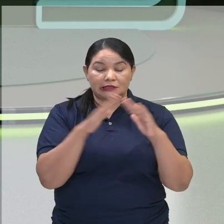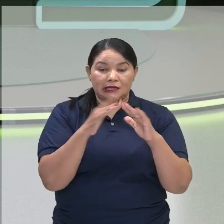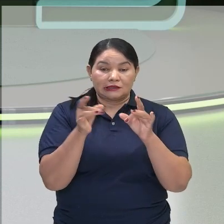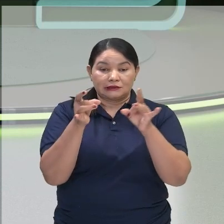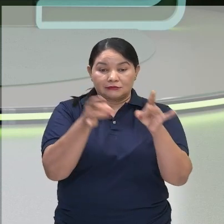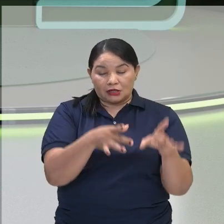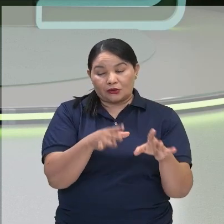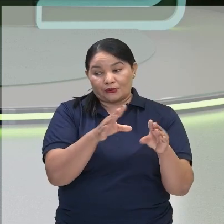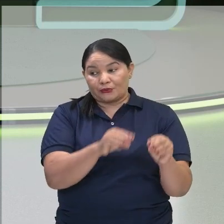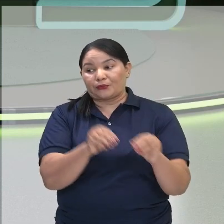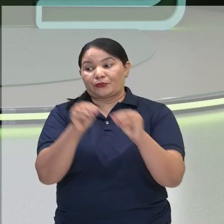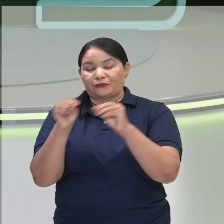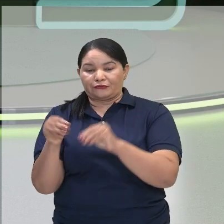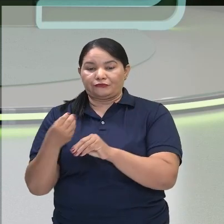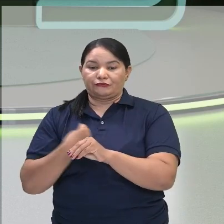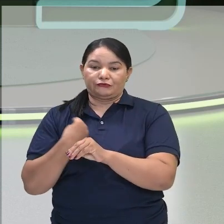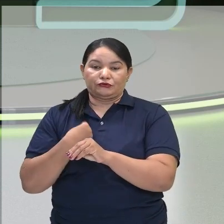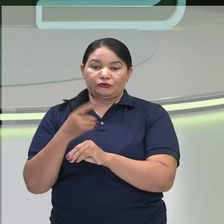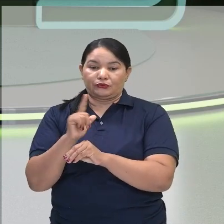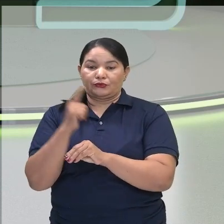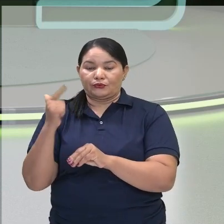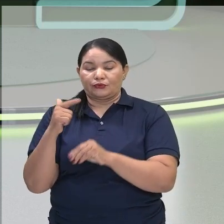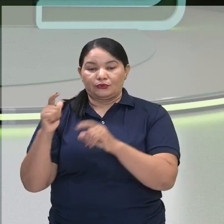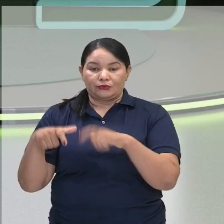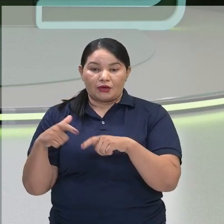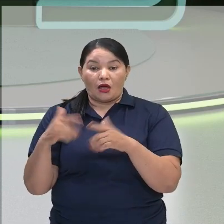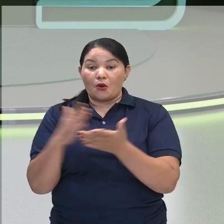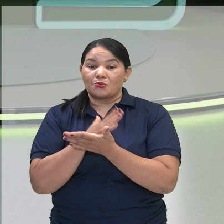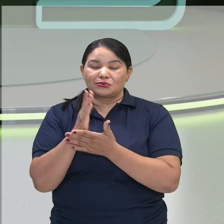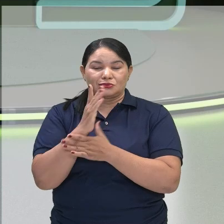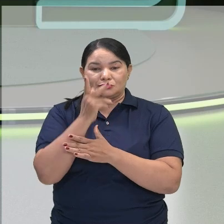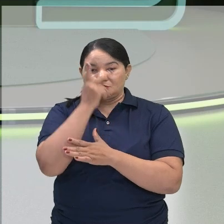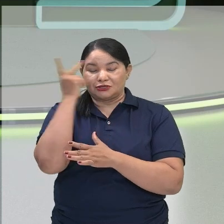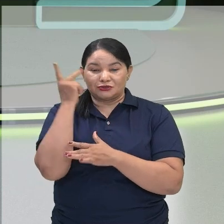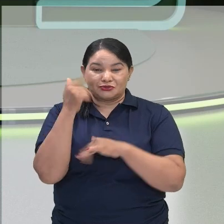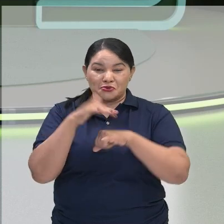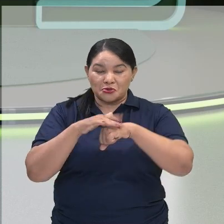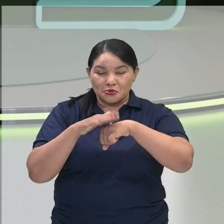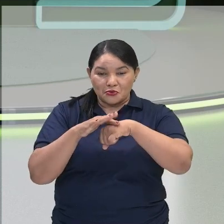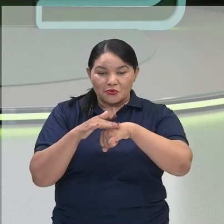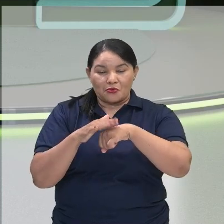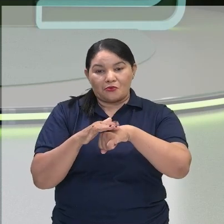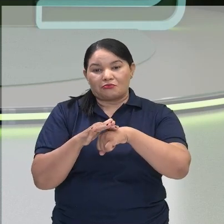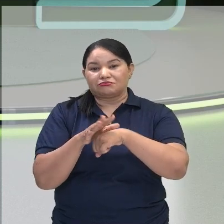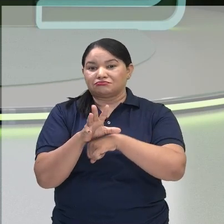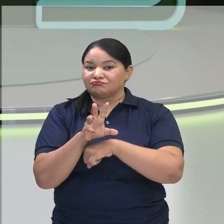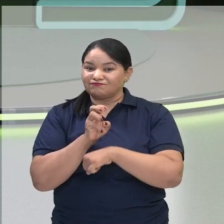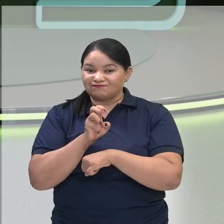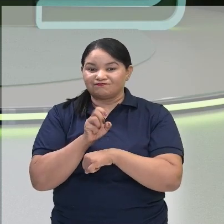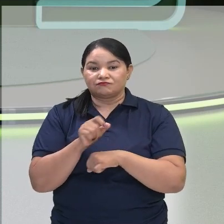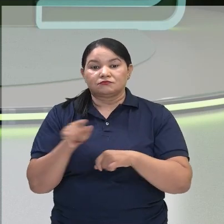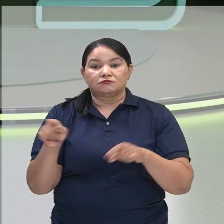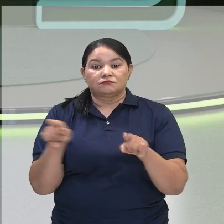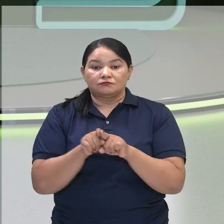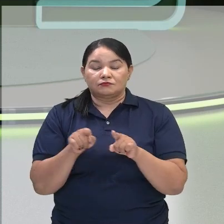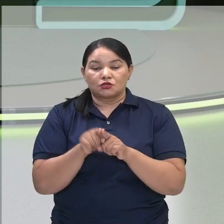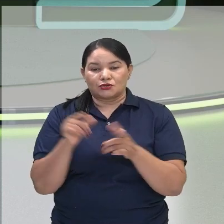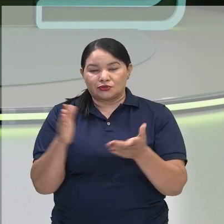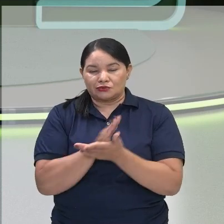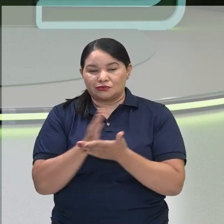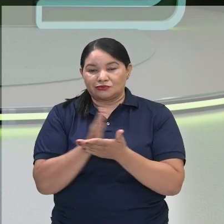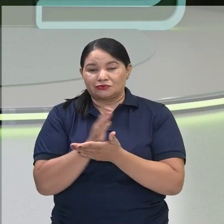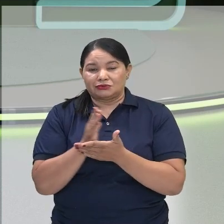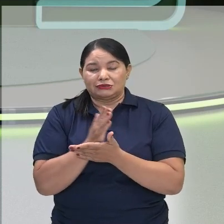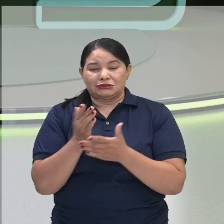sair dali e viver em outros locais, pessoas que adoeceram, né? Pessoas que também passaram ali algum tipo de